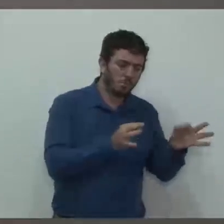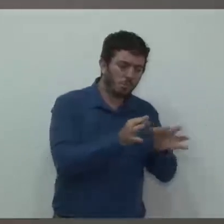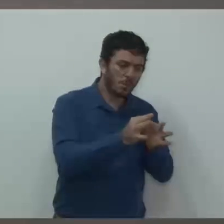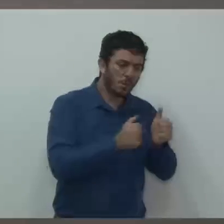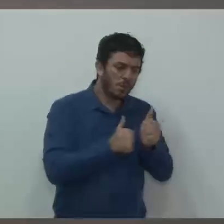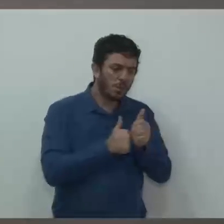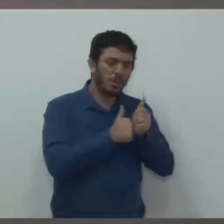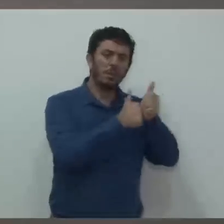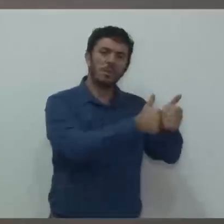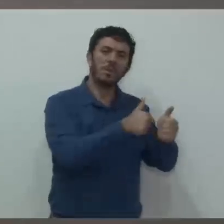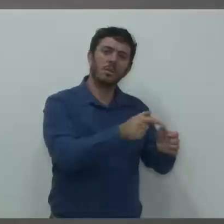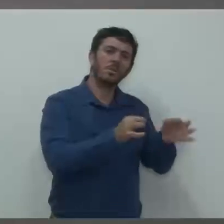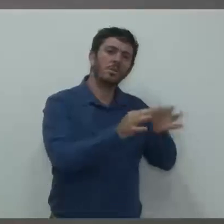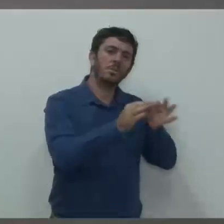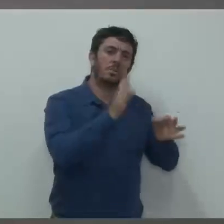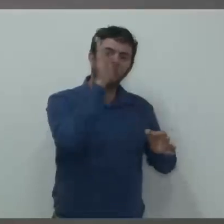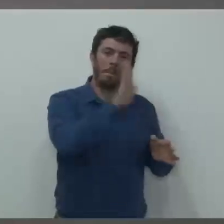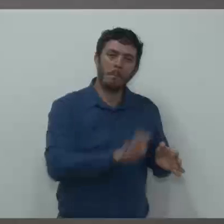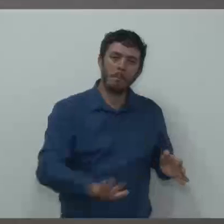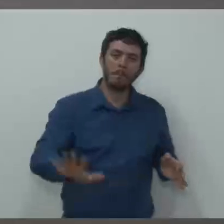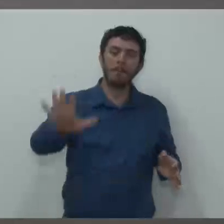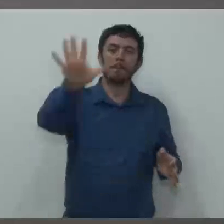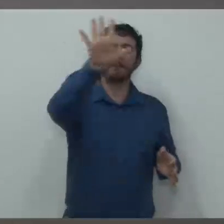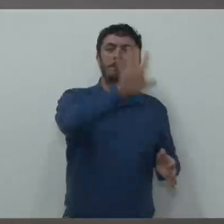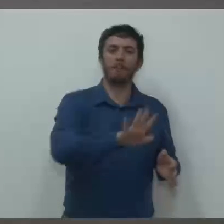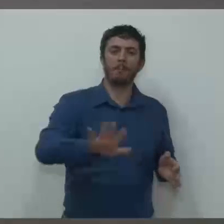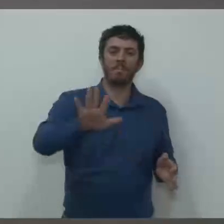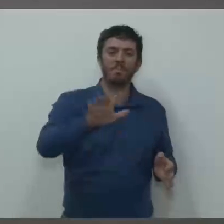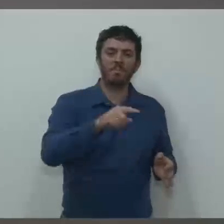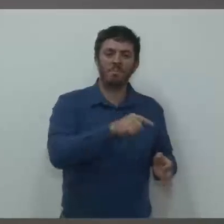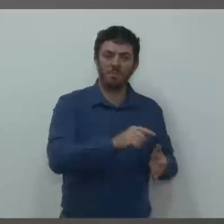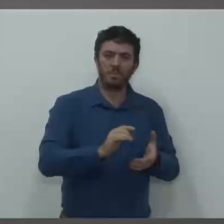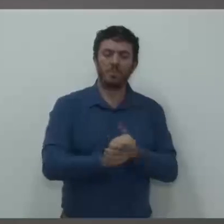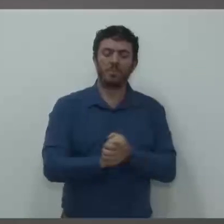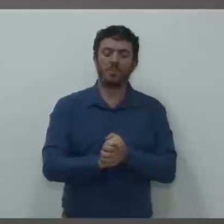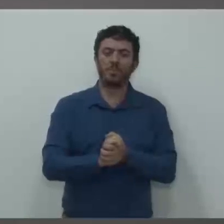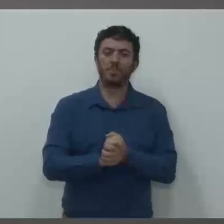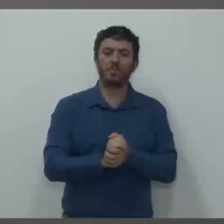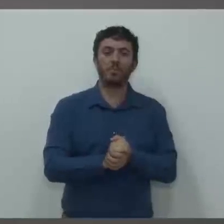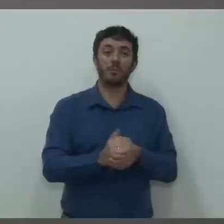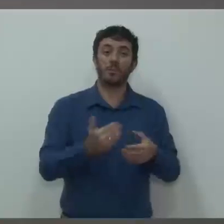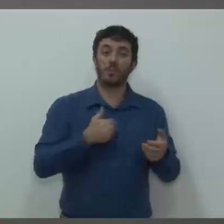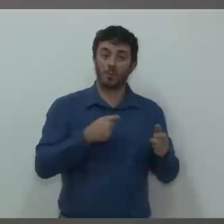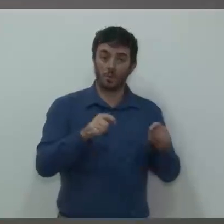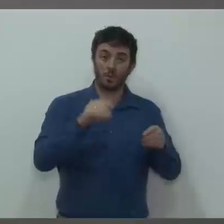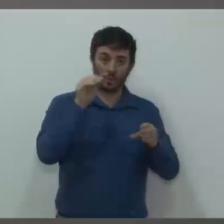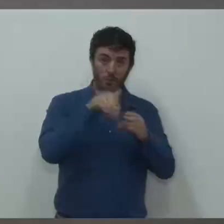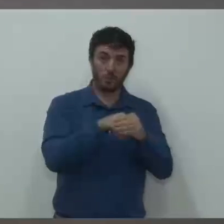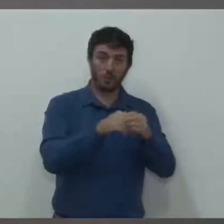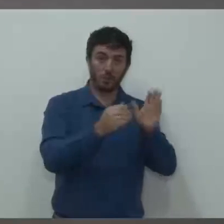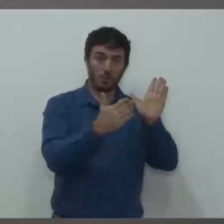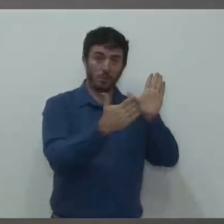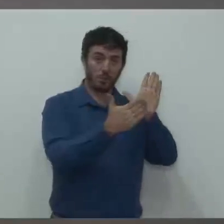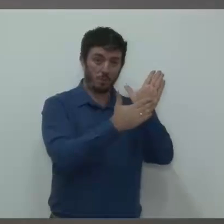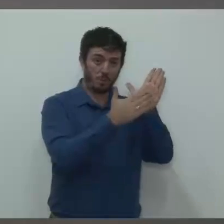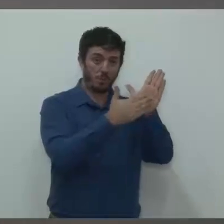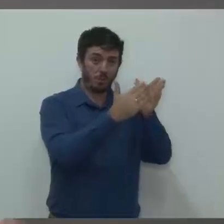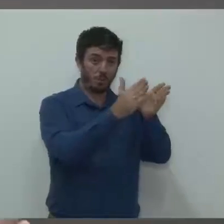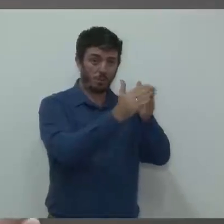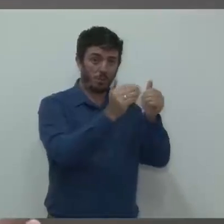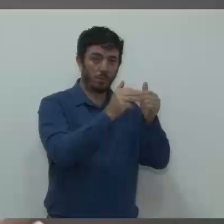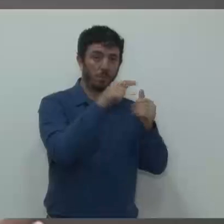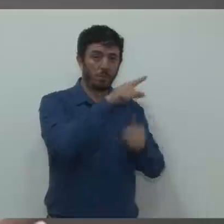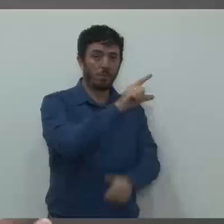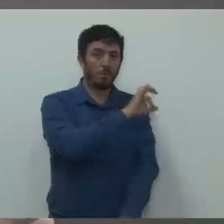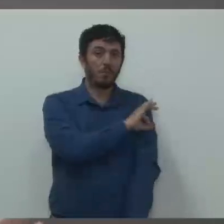desenvolvimento econômico e social. Ele não é claro aqui, não é? Mas hoje aqui a gente votou na moção de apelo, e muito bem destacada, para